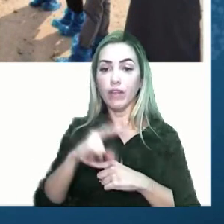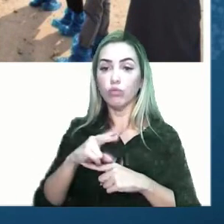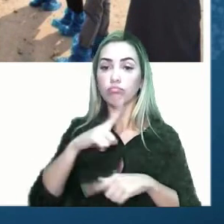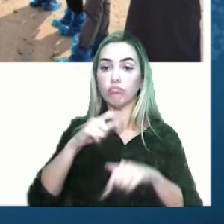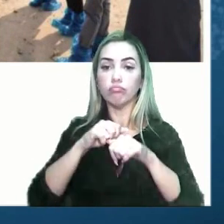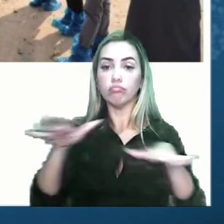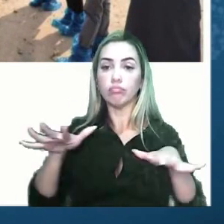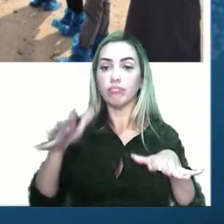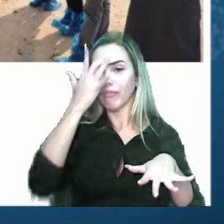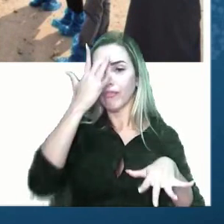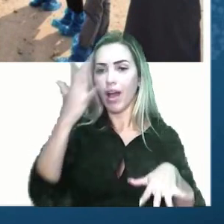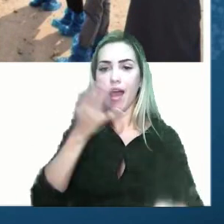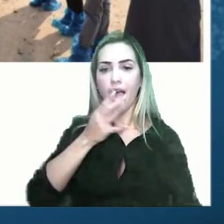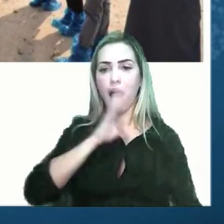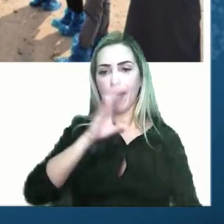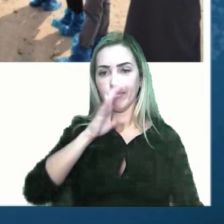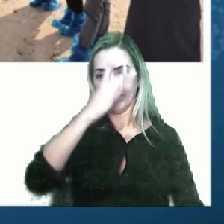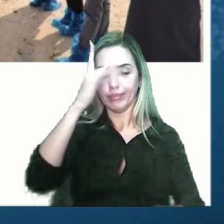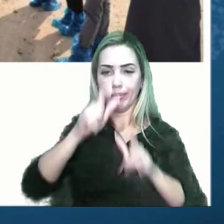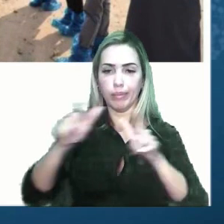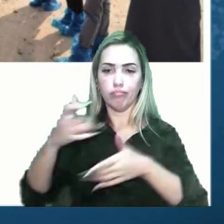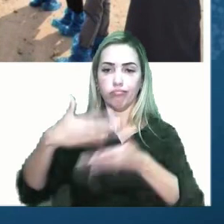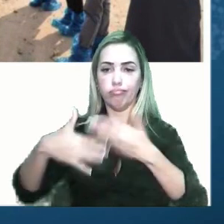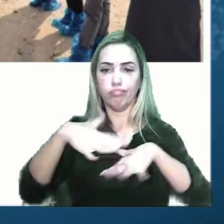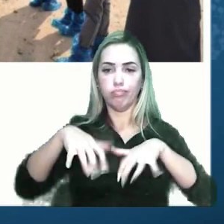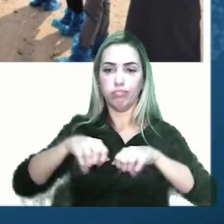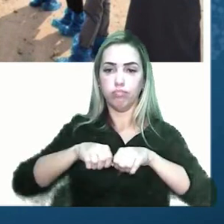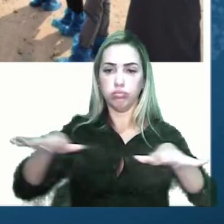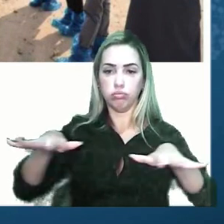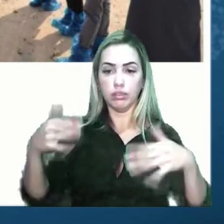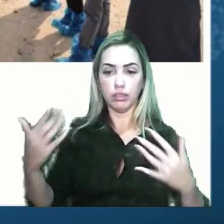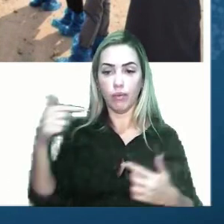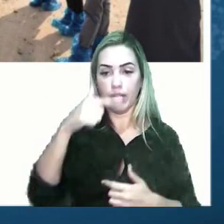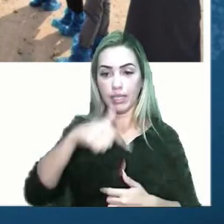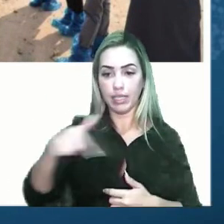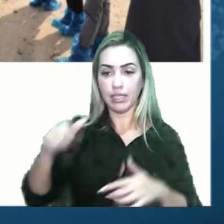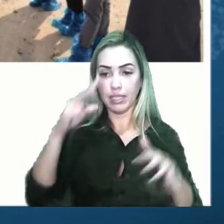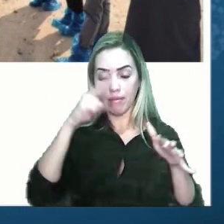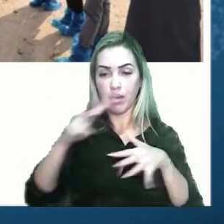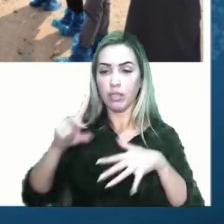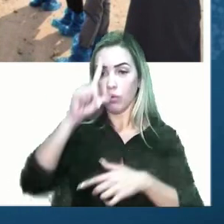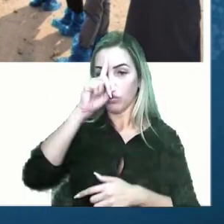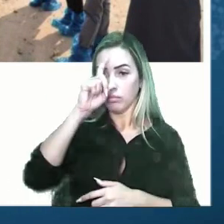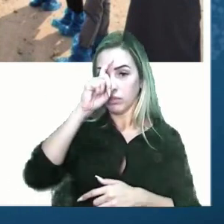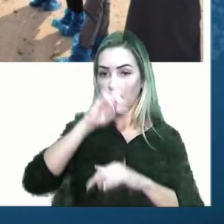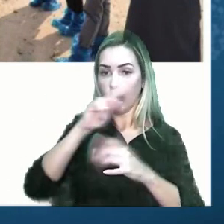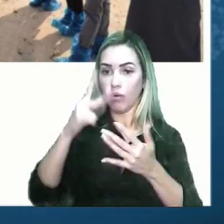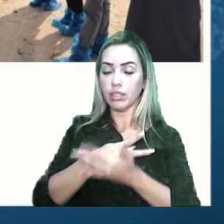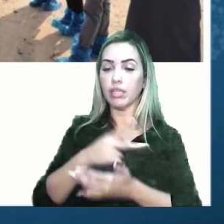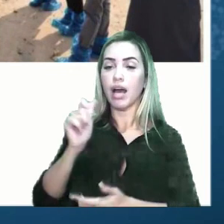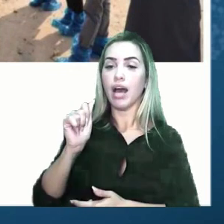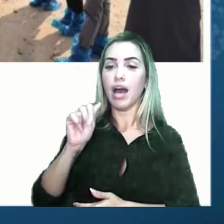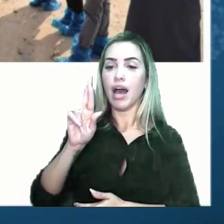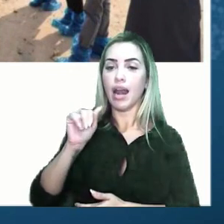transmite muito facilmente entre pessoas. Então, foi reportado essa semana em um hospital na Arábia